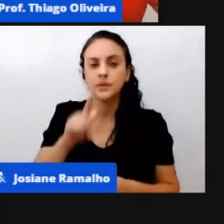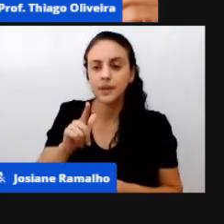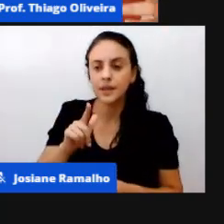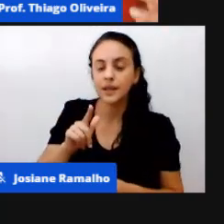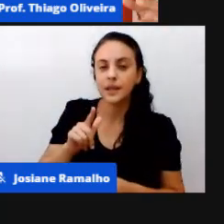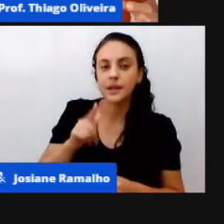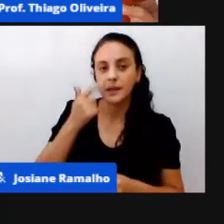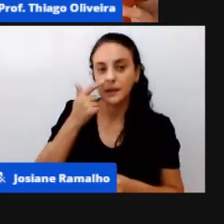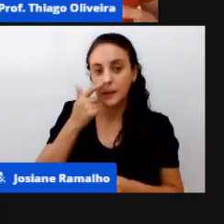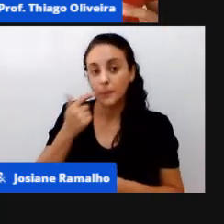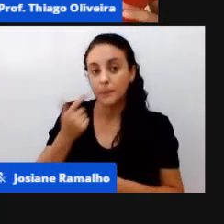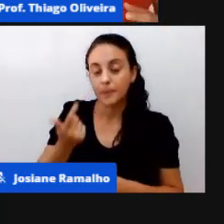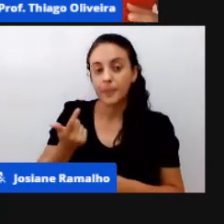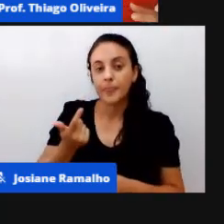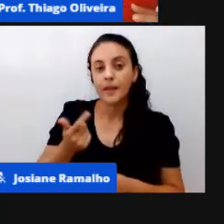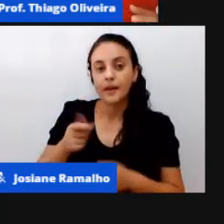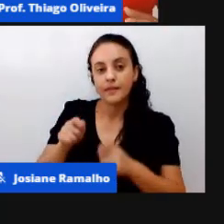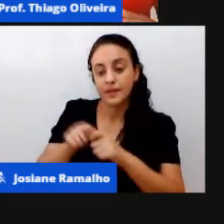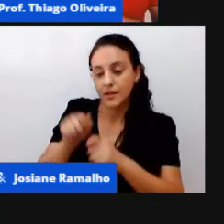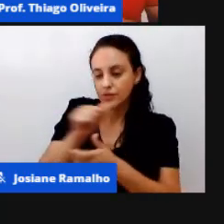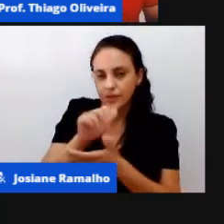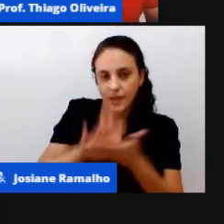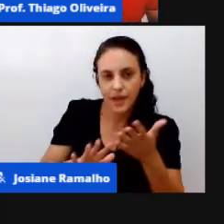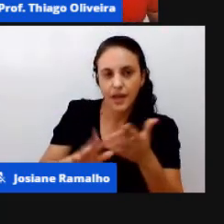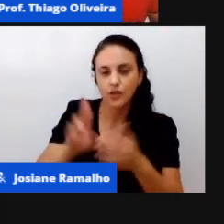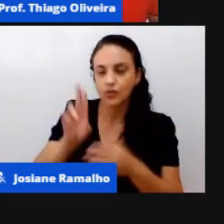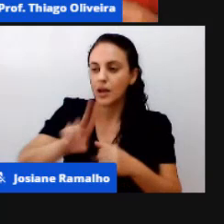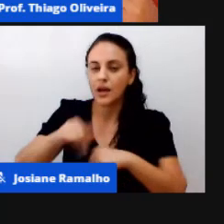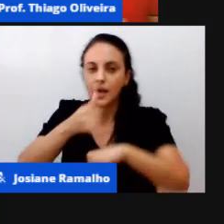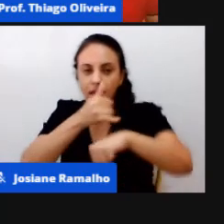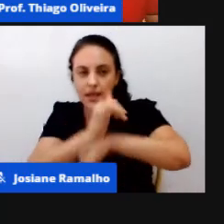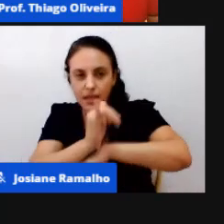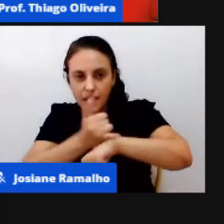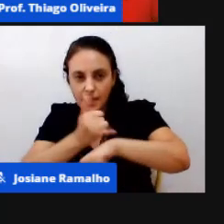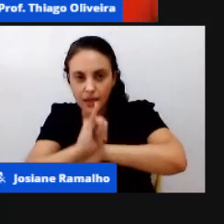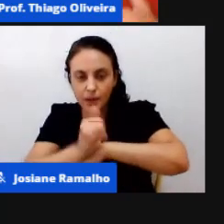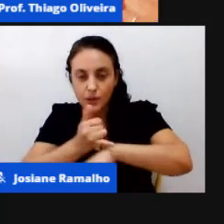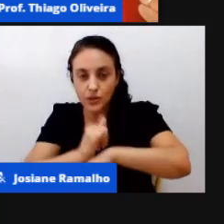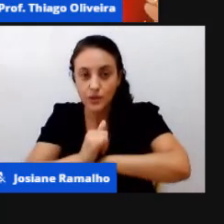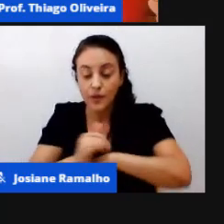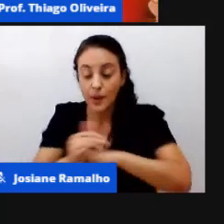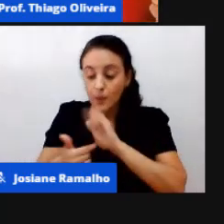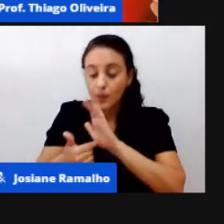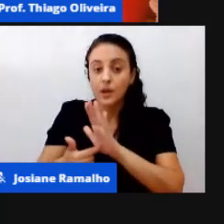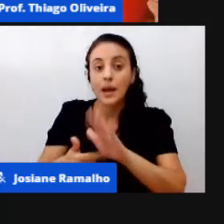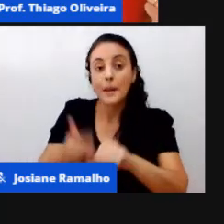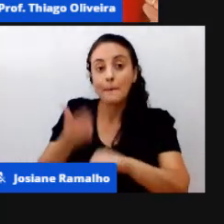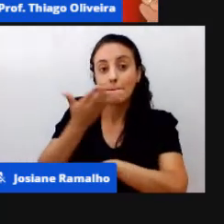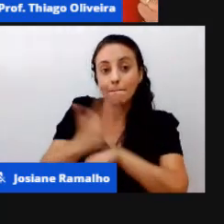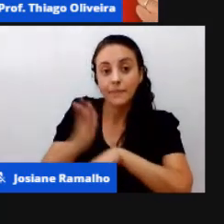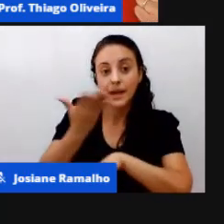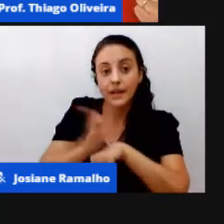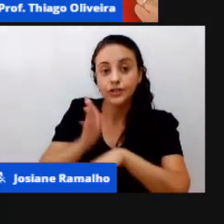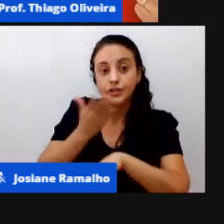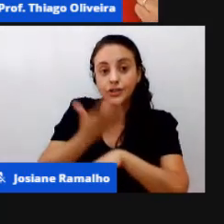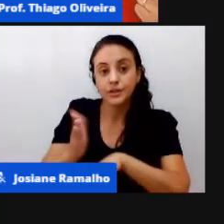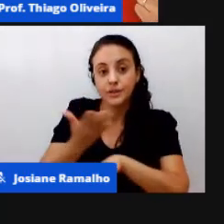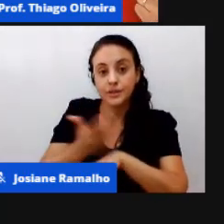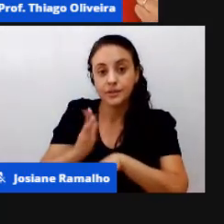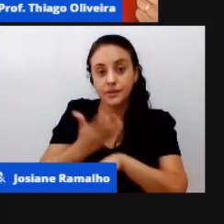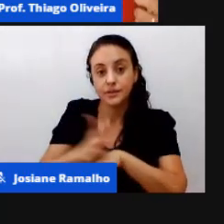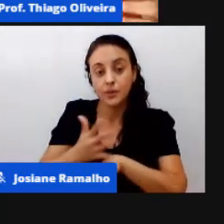em grupos individuais, com estratégias, colocar em prática o conhecimento básico que ele aprendeu em